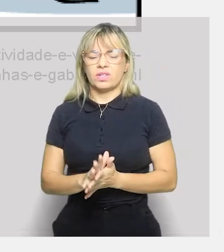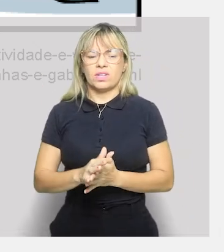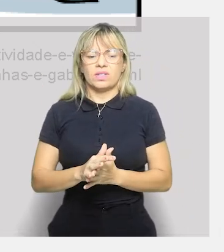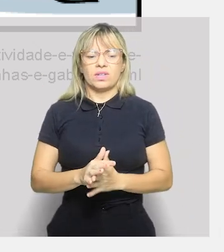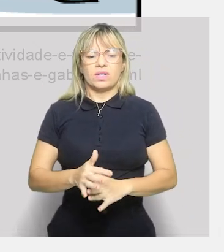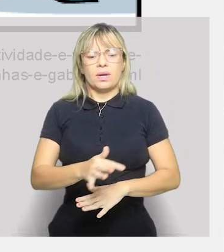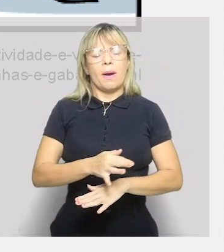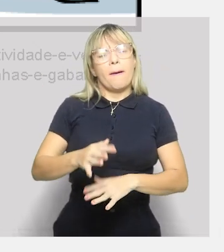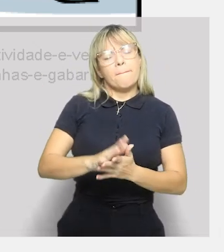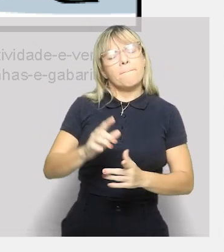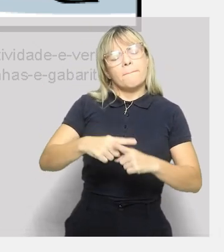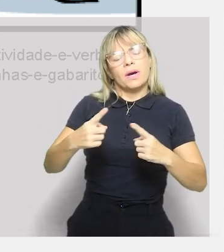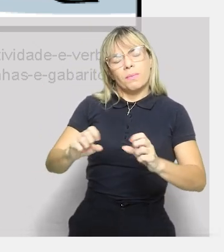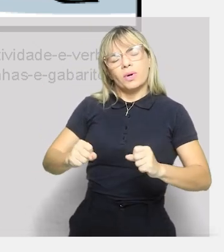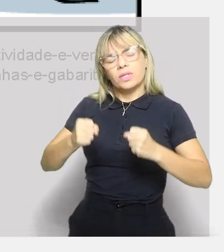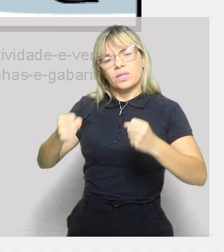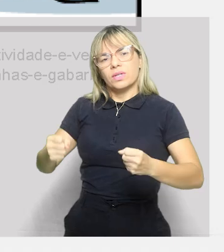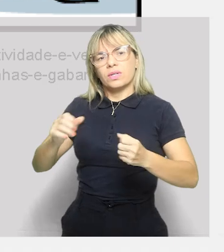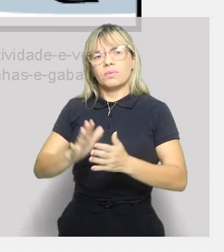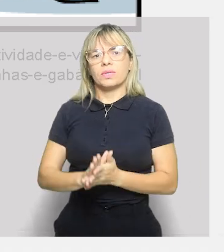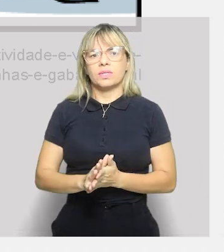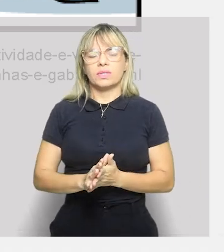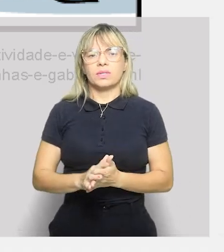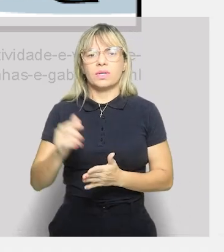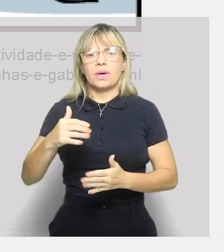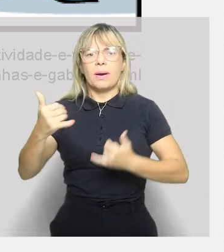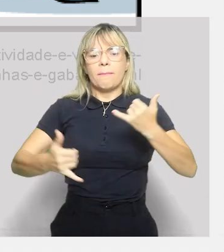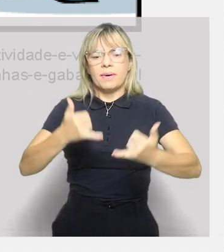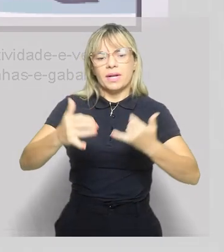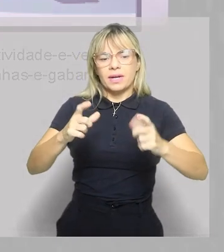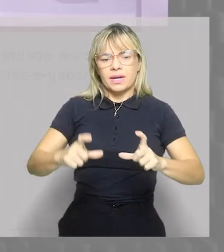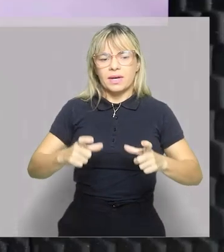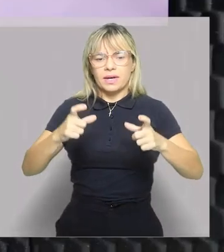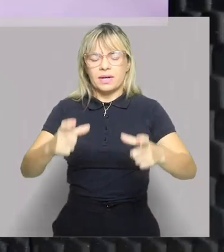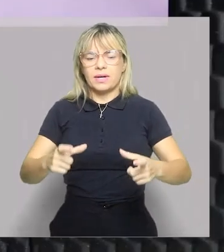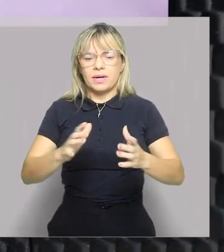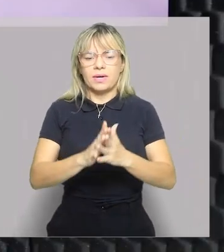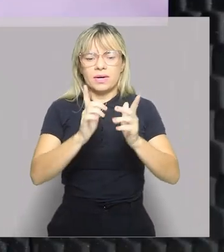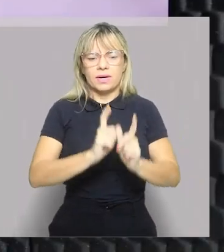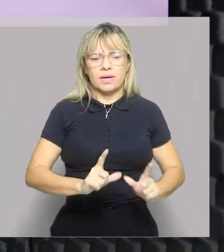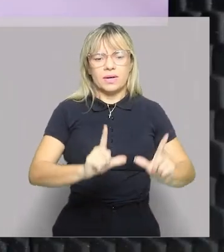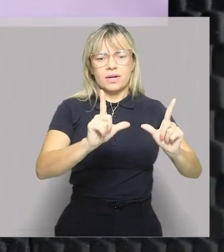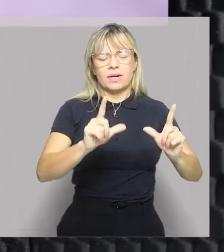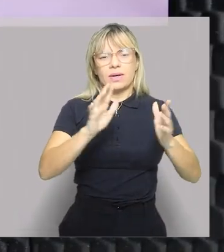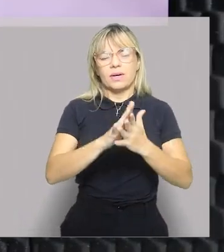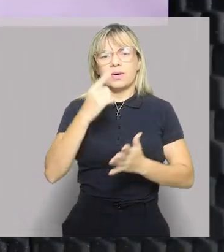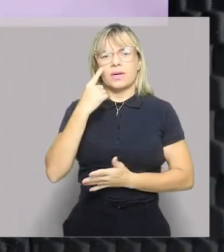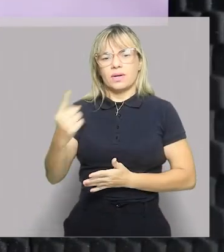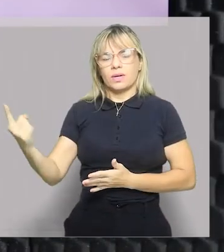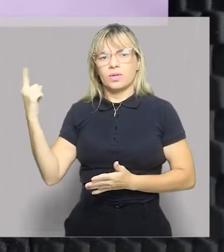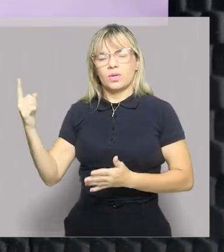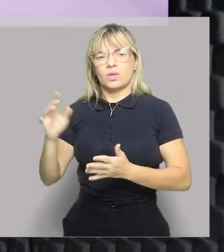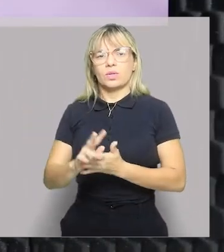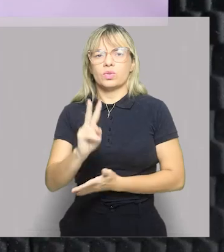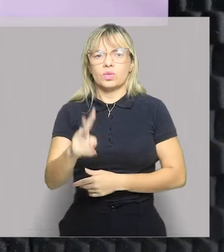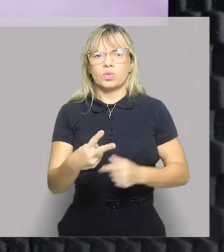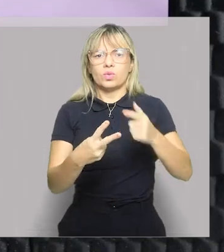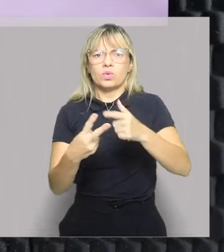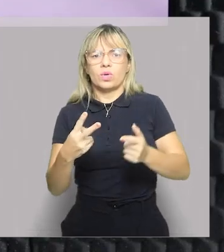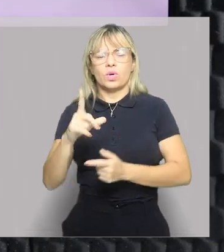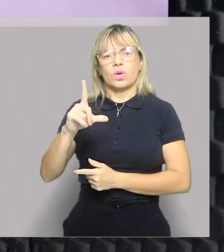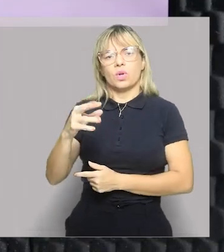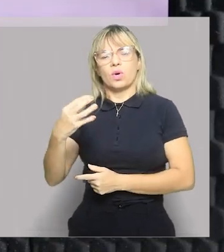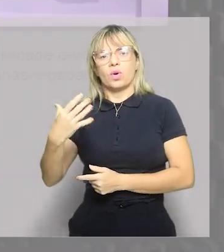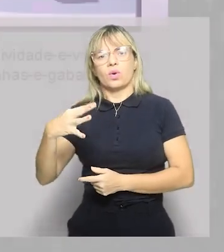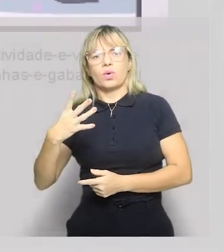certo? A questão se concentra nesse quadrinho. Então, vamos lá. Aqui nós temos duas locuções verbais. Visualize.